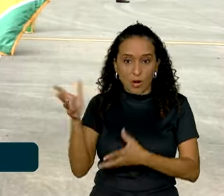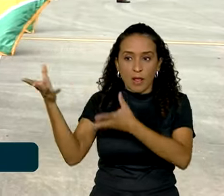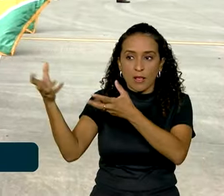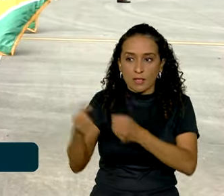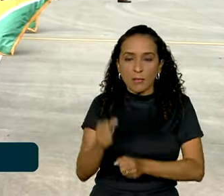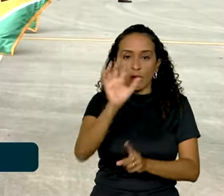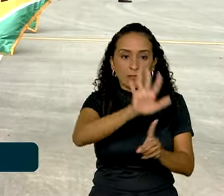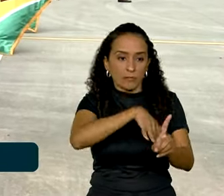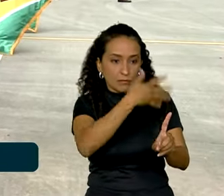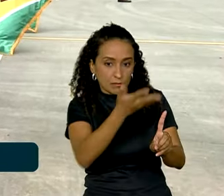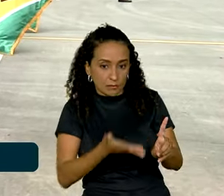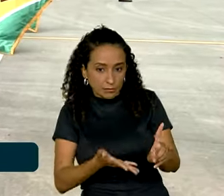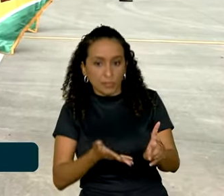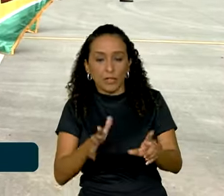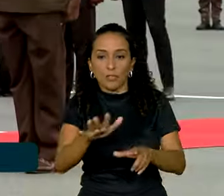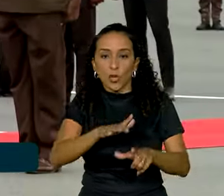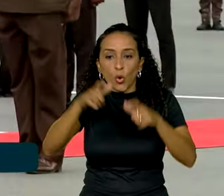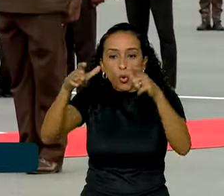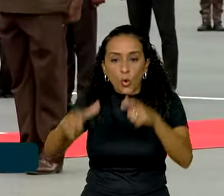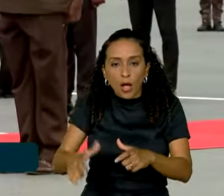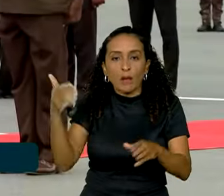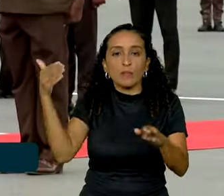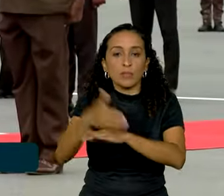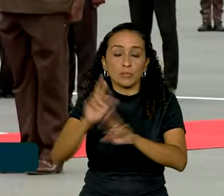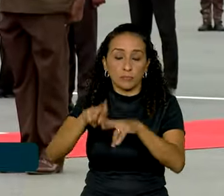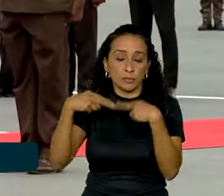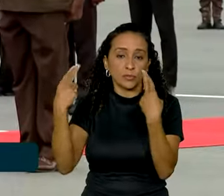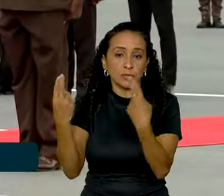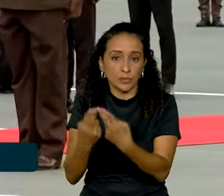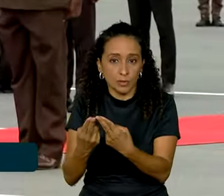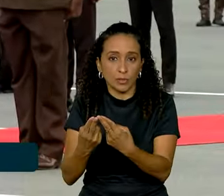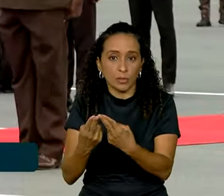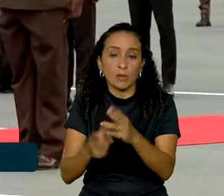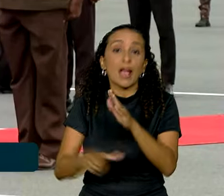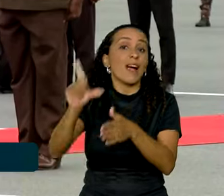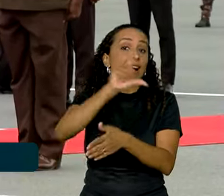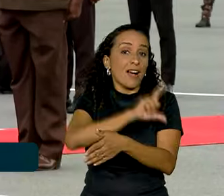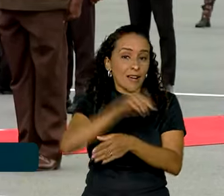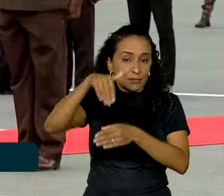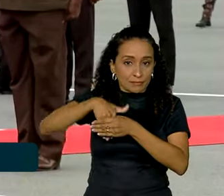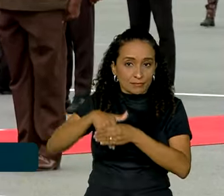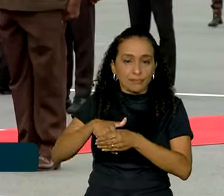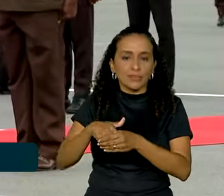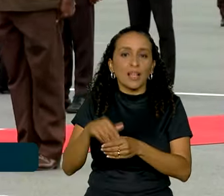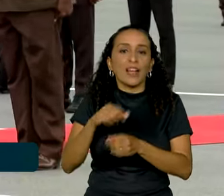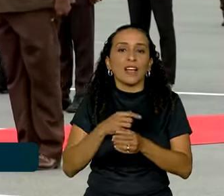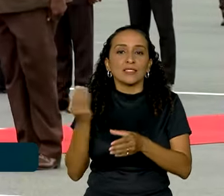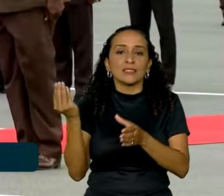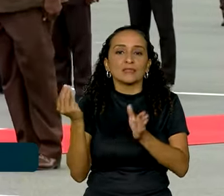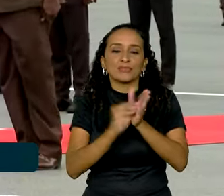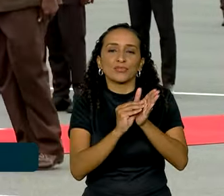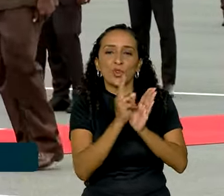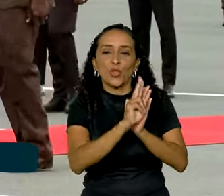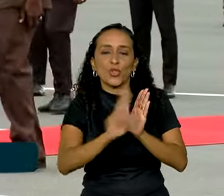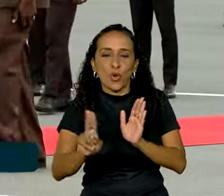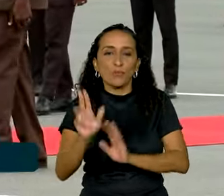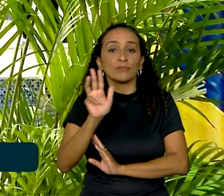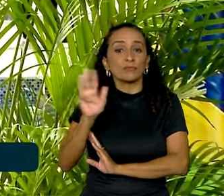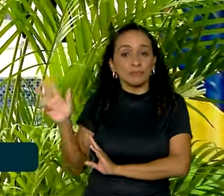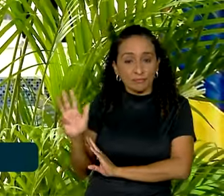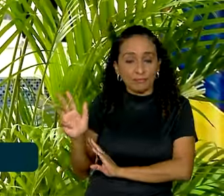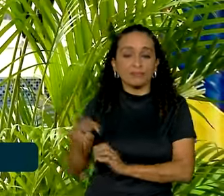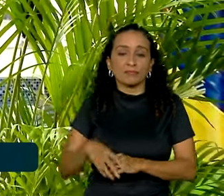UnG a sala onde ele participou de uma reunião no mandato anterior ganhou o nome de Lu incio Lula da